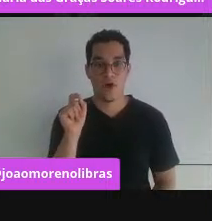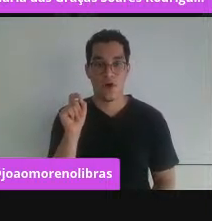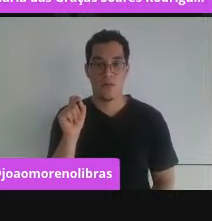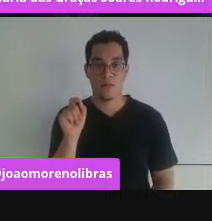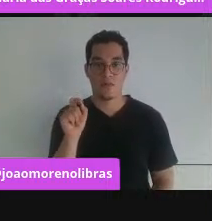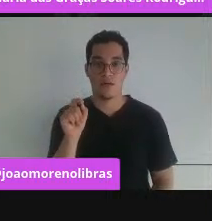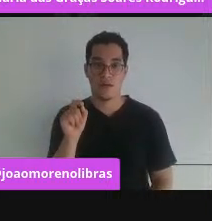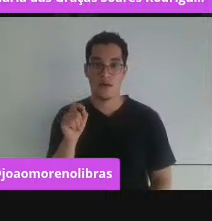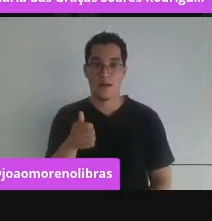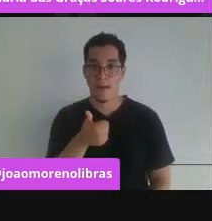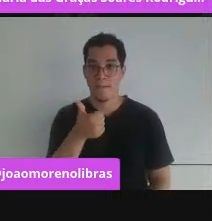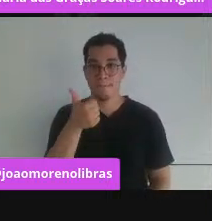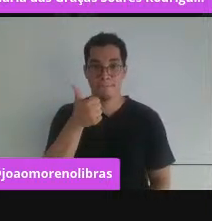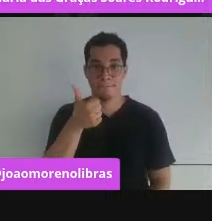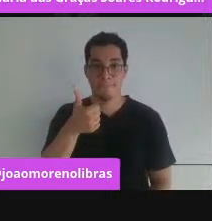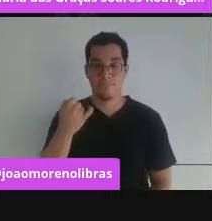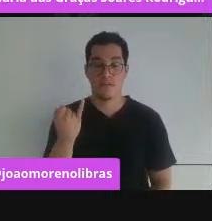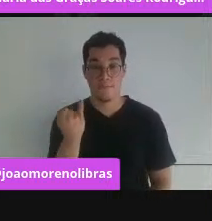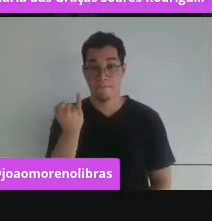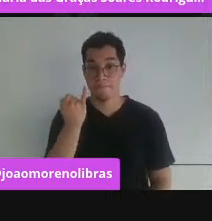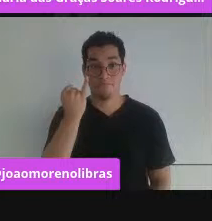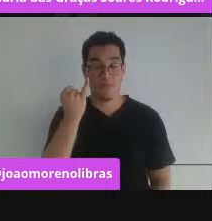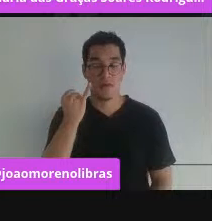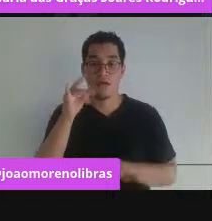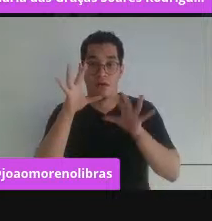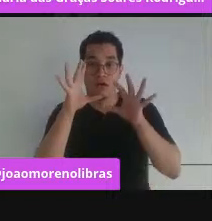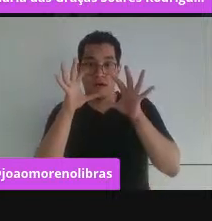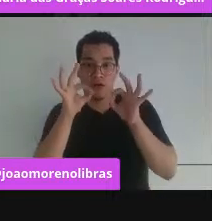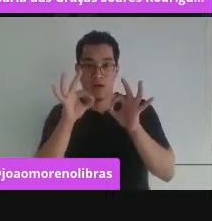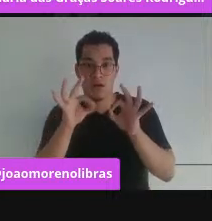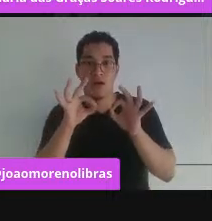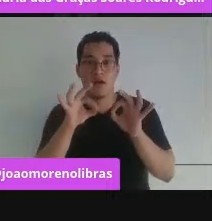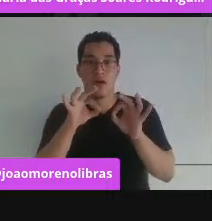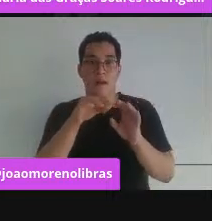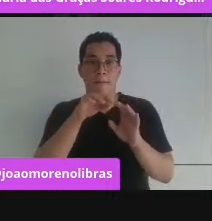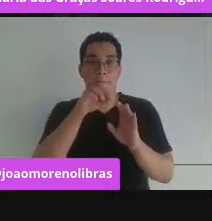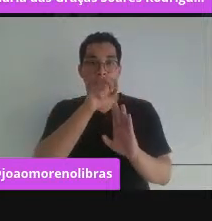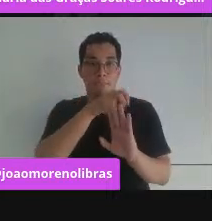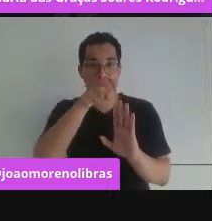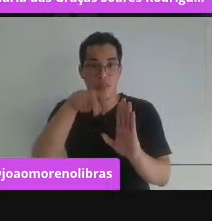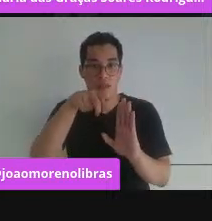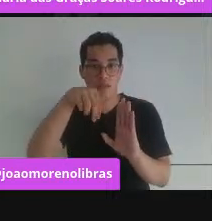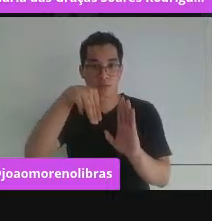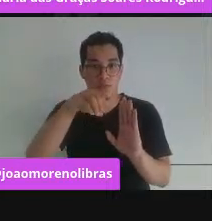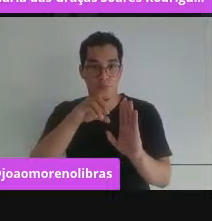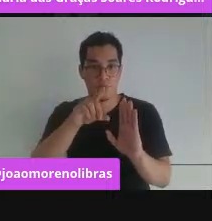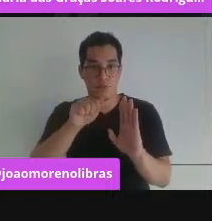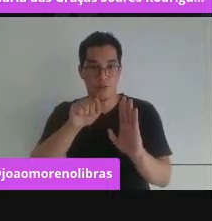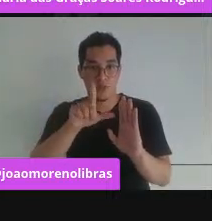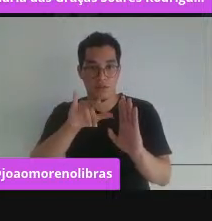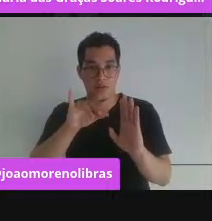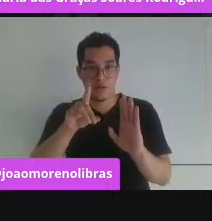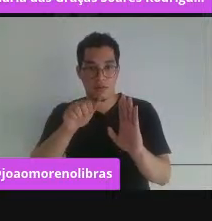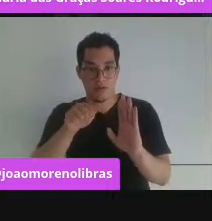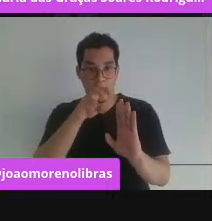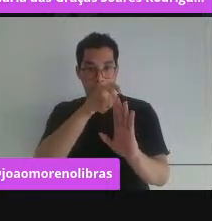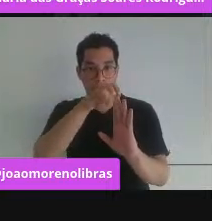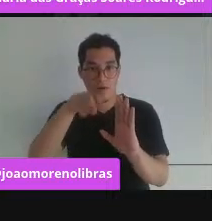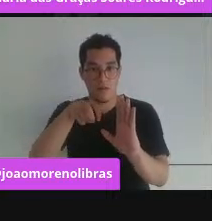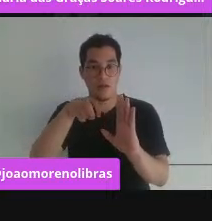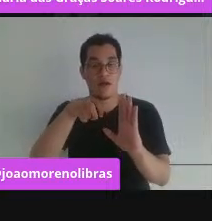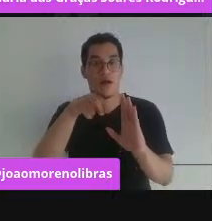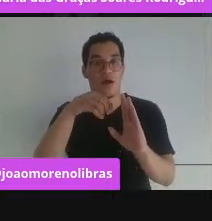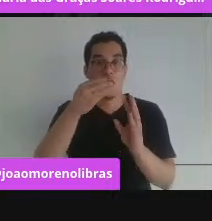consideração as modalidades semiomediológicas e as diferentes formas de textualidade que delas